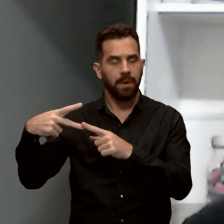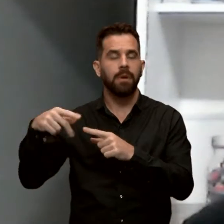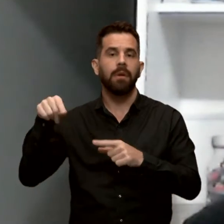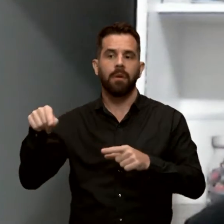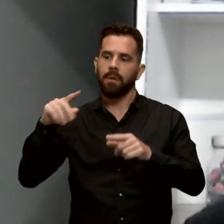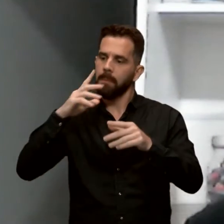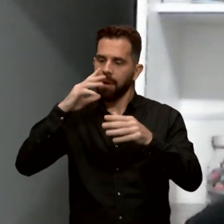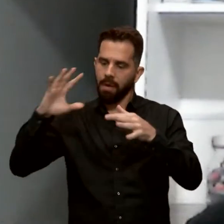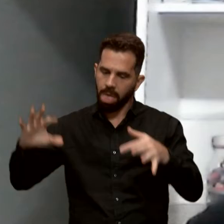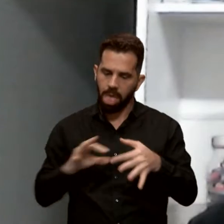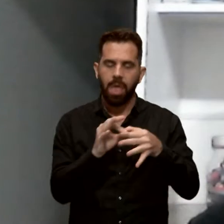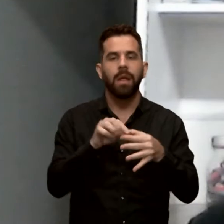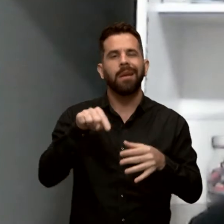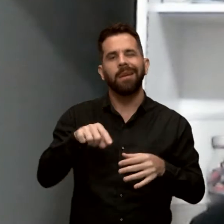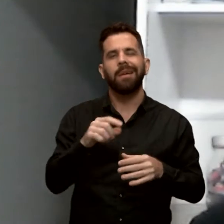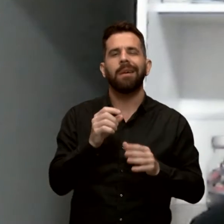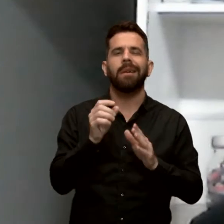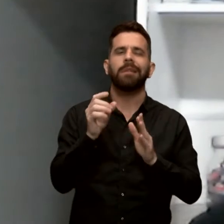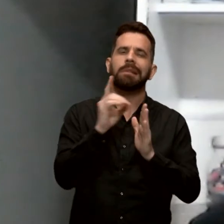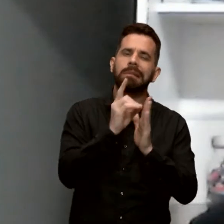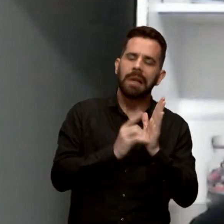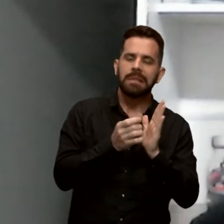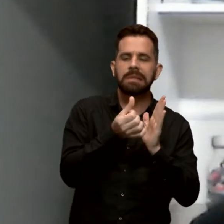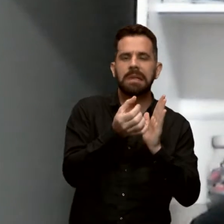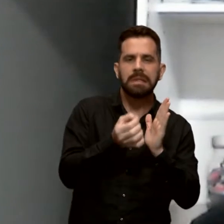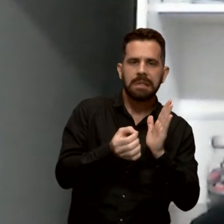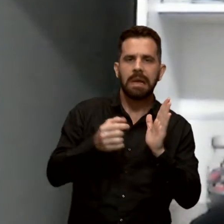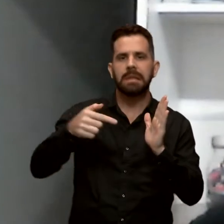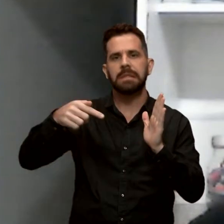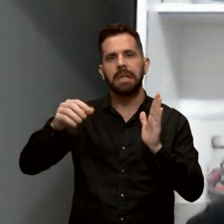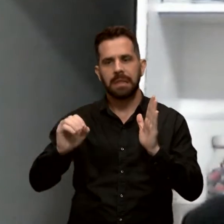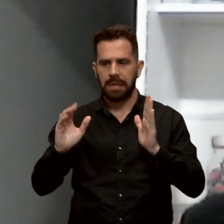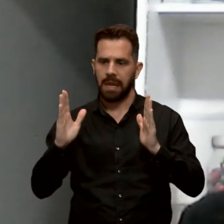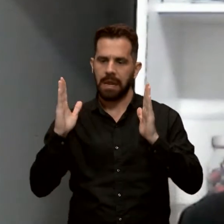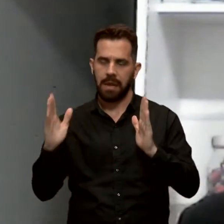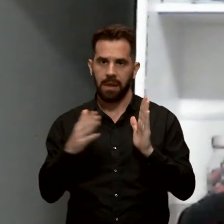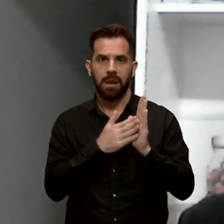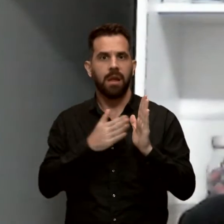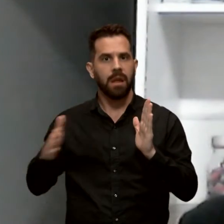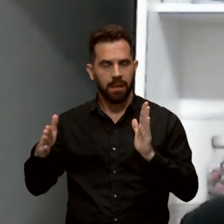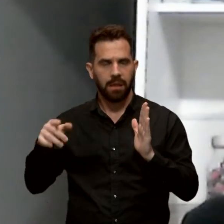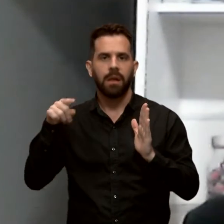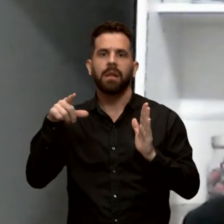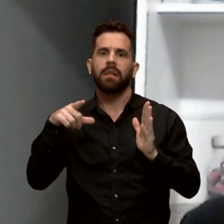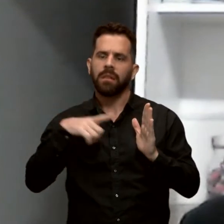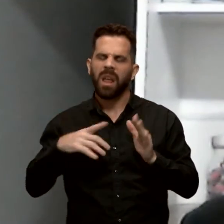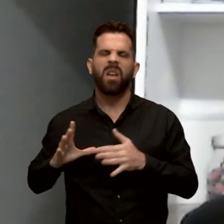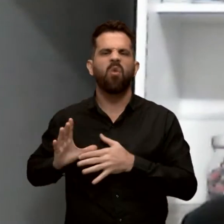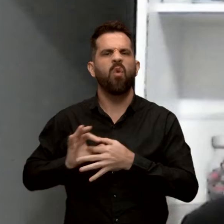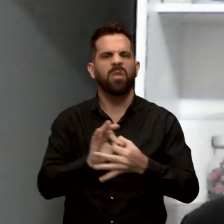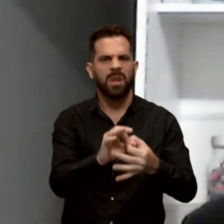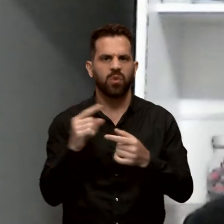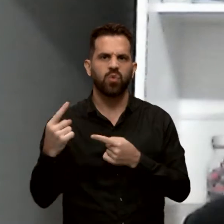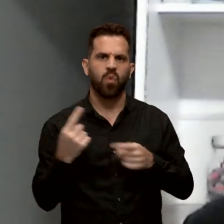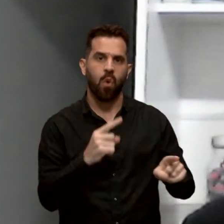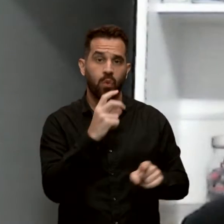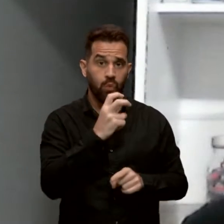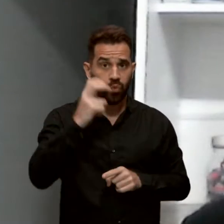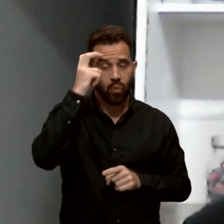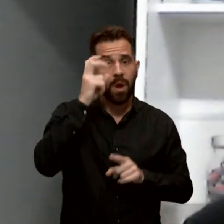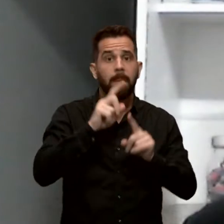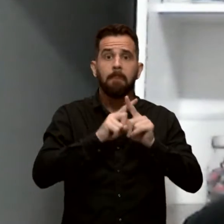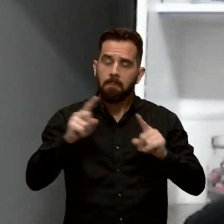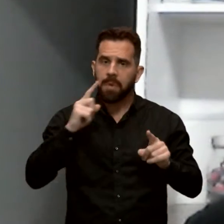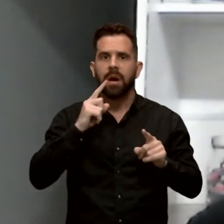prólogo lá na década de 60, 70, né, dentro do contexto da contracultura, mas que depois foi se expandindo